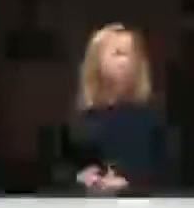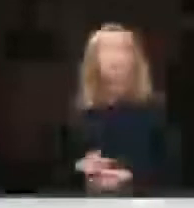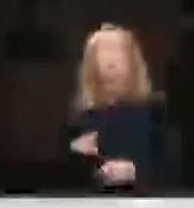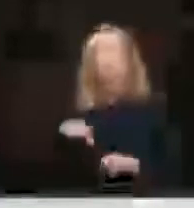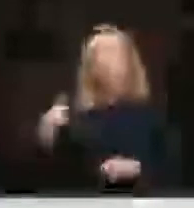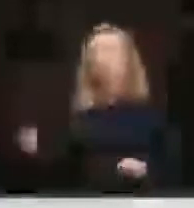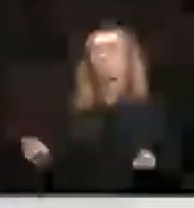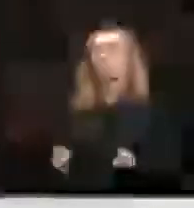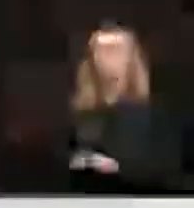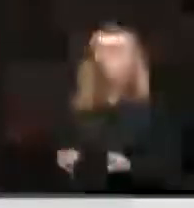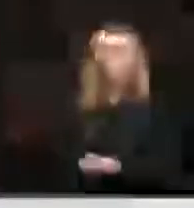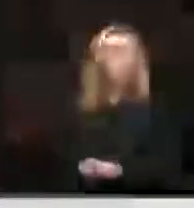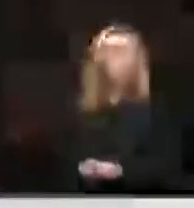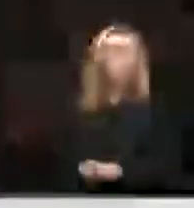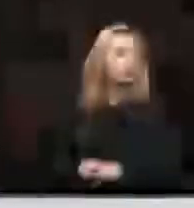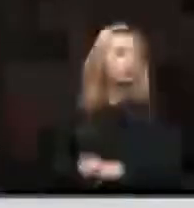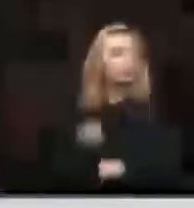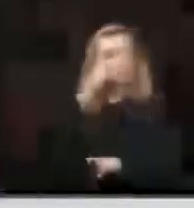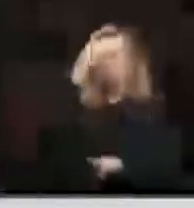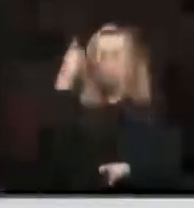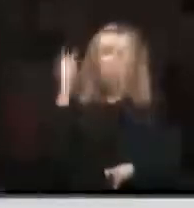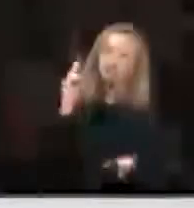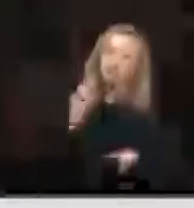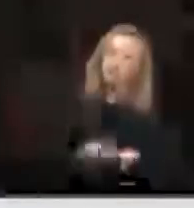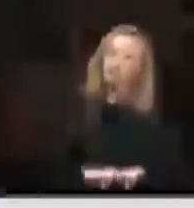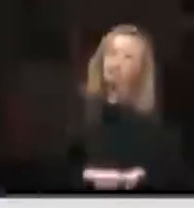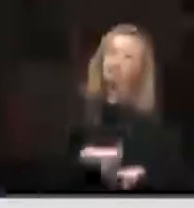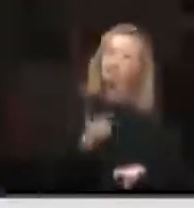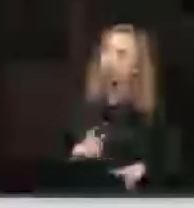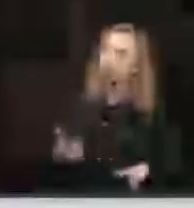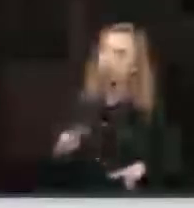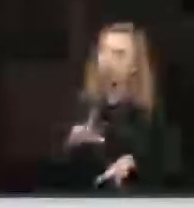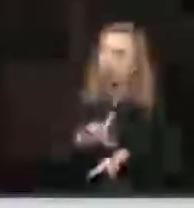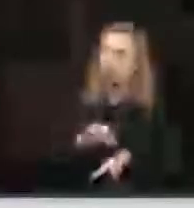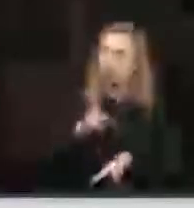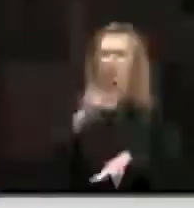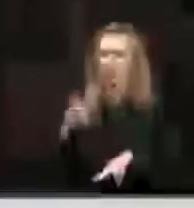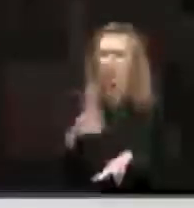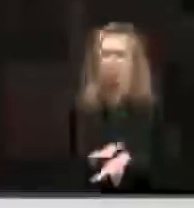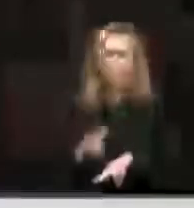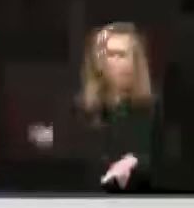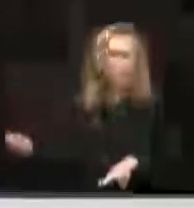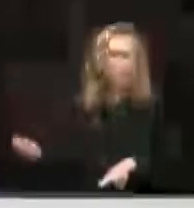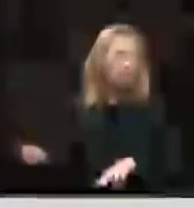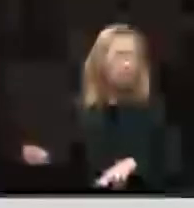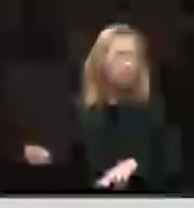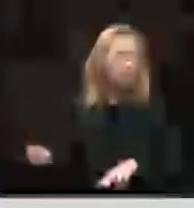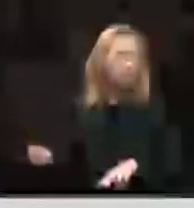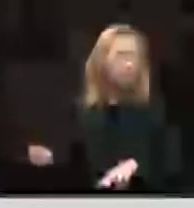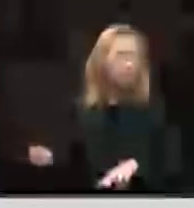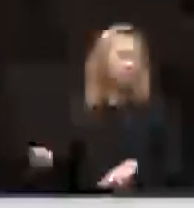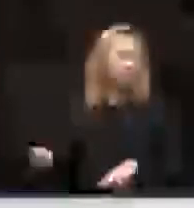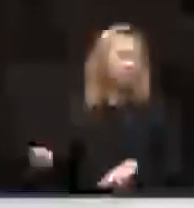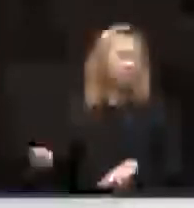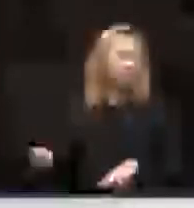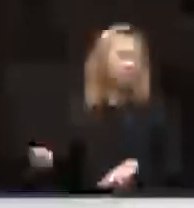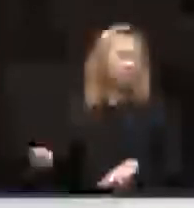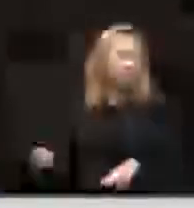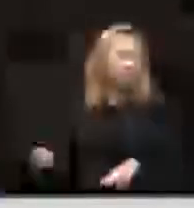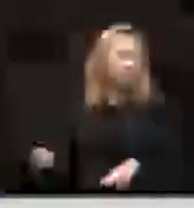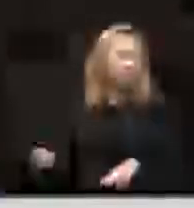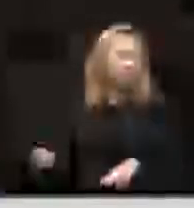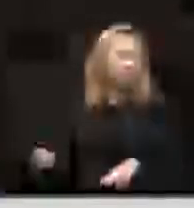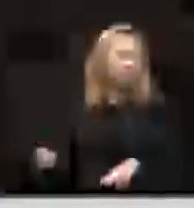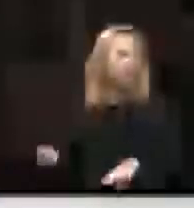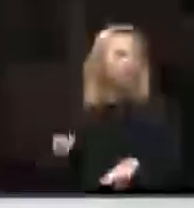absurda: presos provisórios pela prática de ilícitos que não prevêem a pena